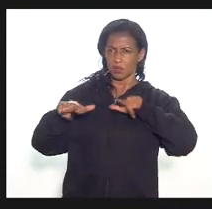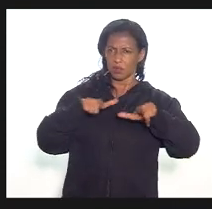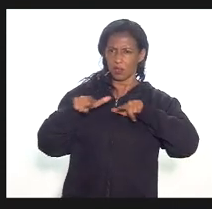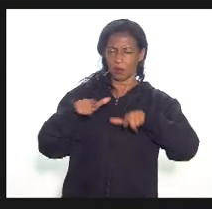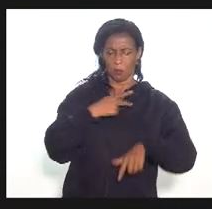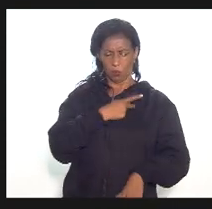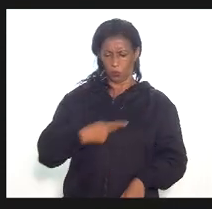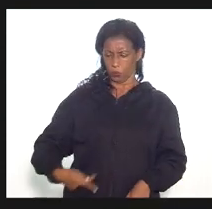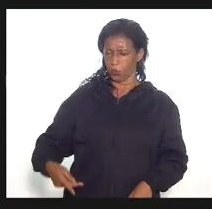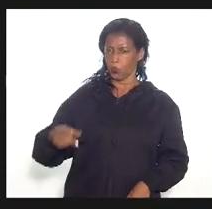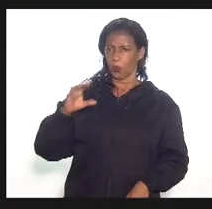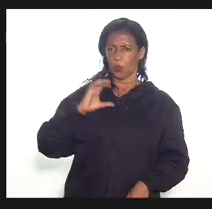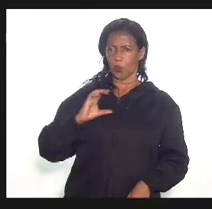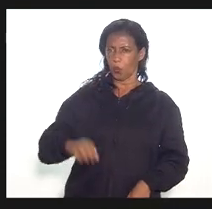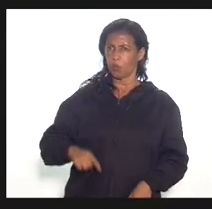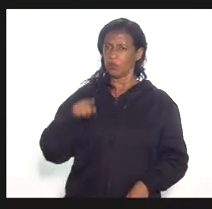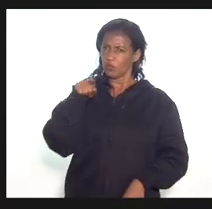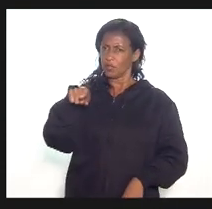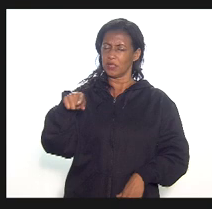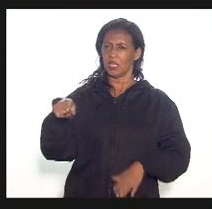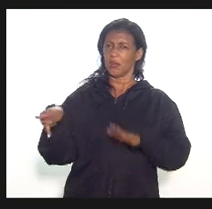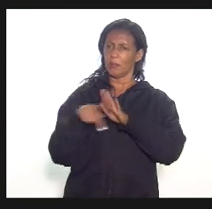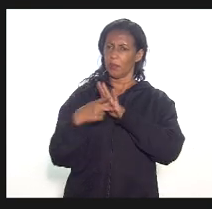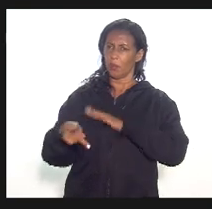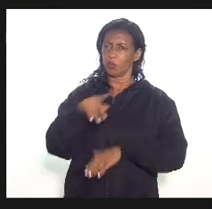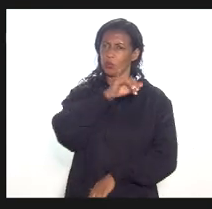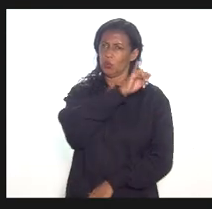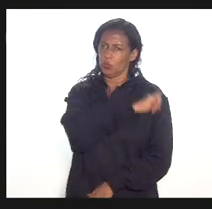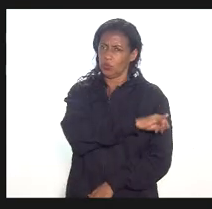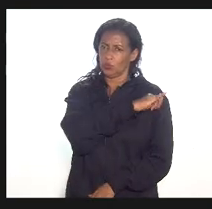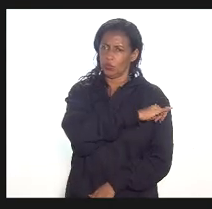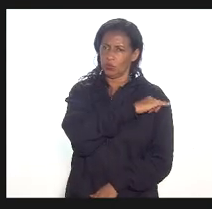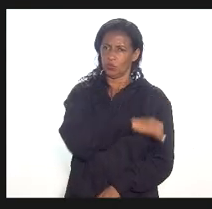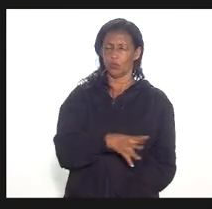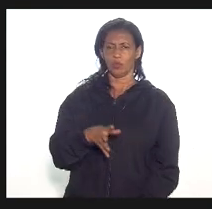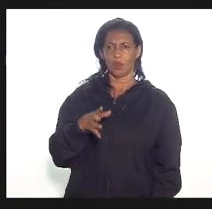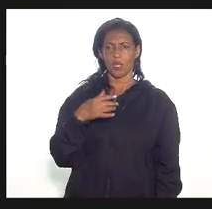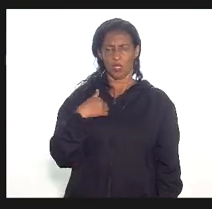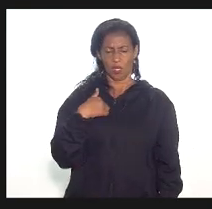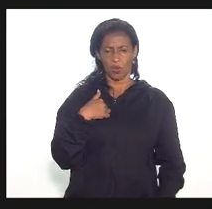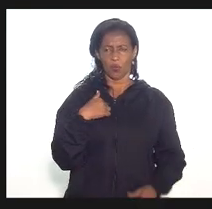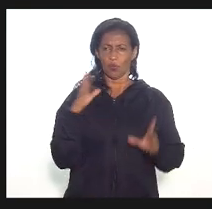você cidadão turminense e eu vou resumir aqui